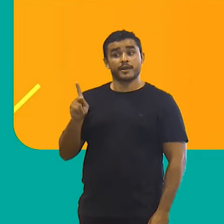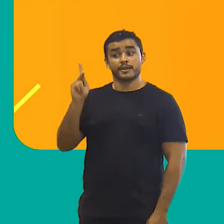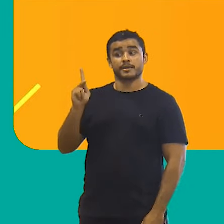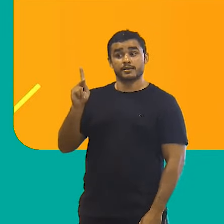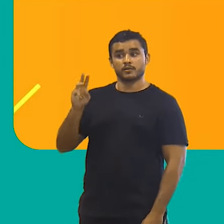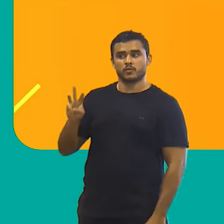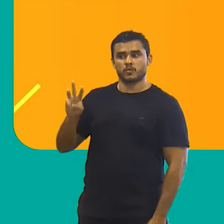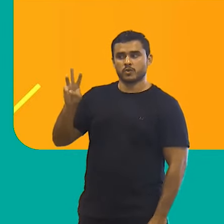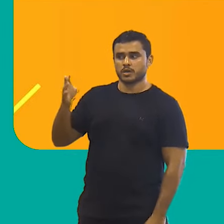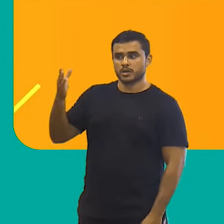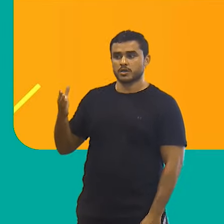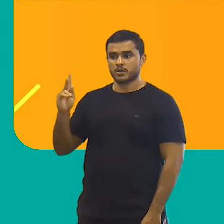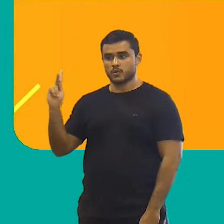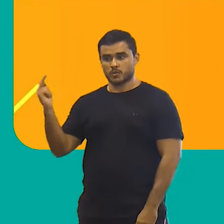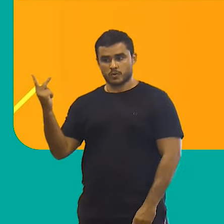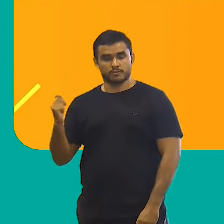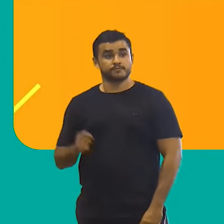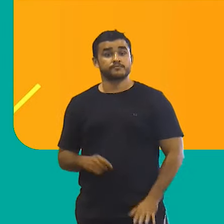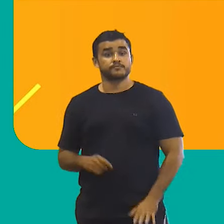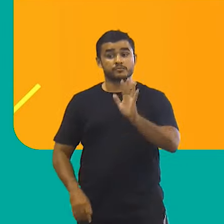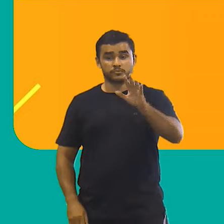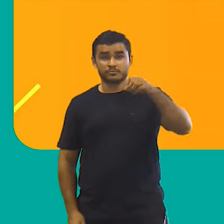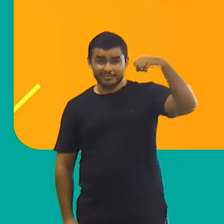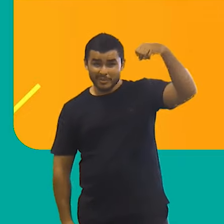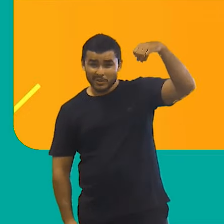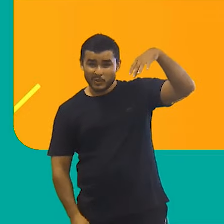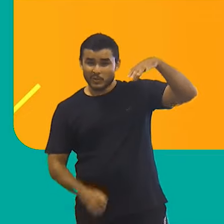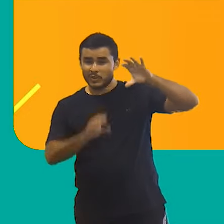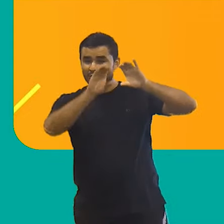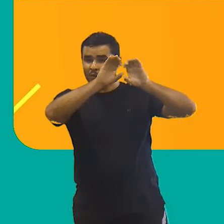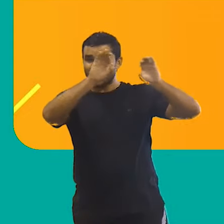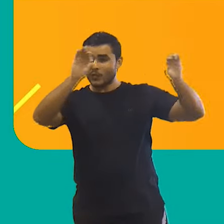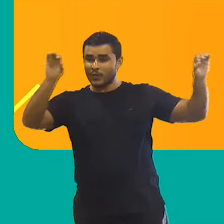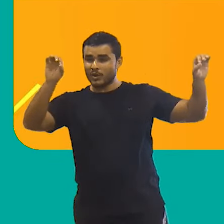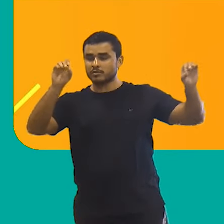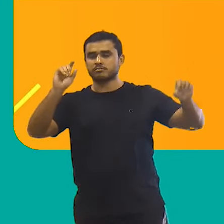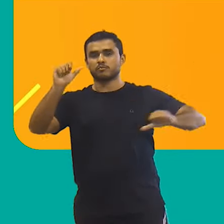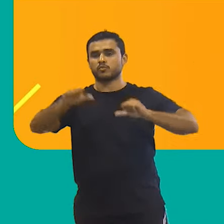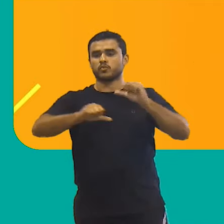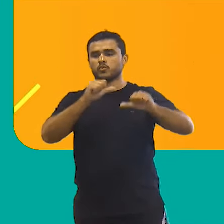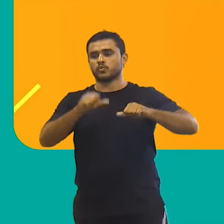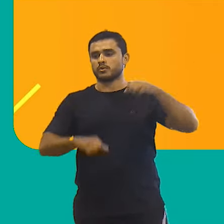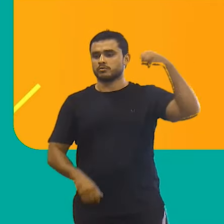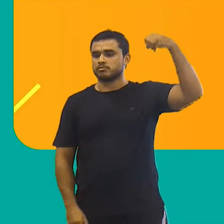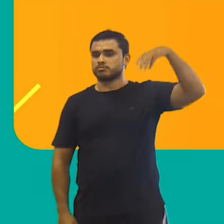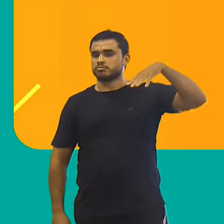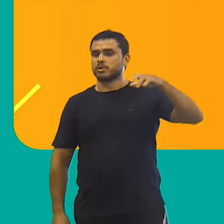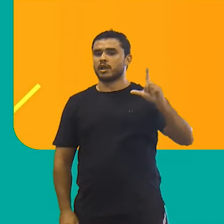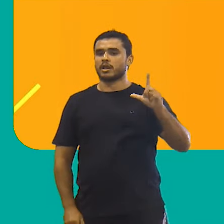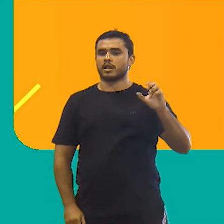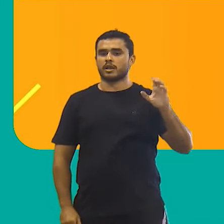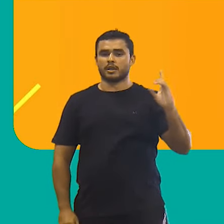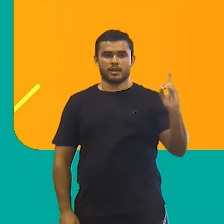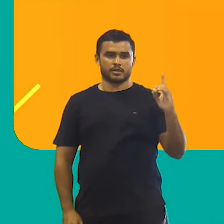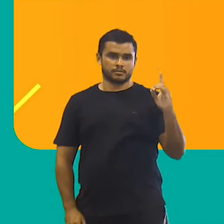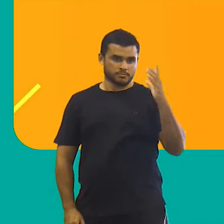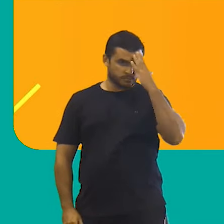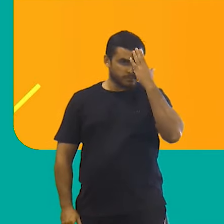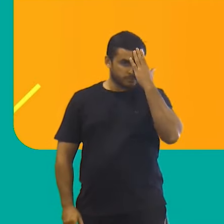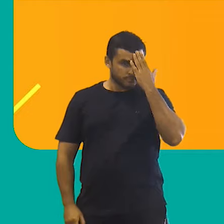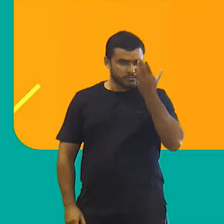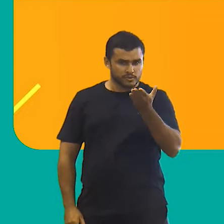a substituição das lâmpadas incandescentes por lâmpadas de LED nas residências.